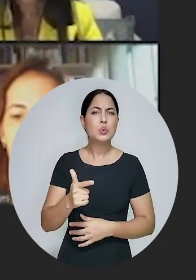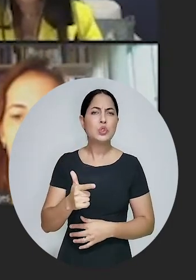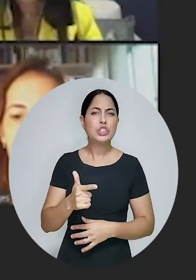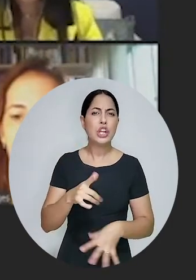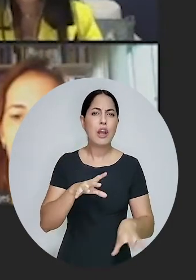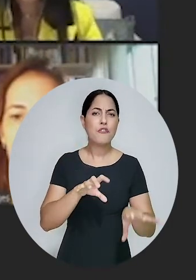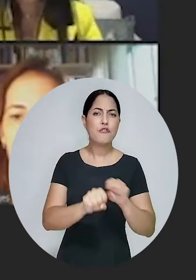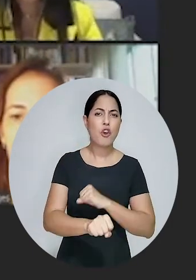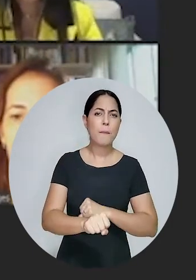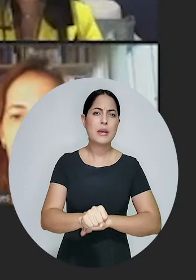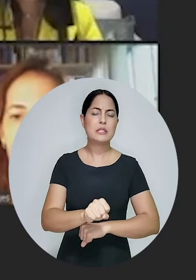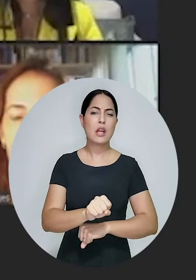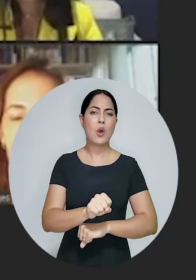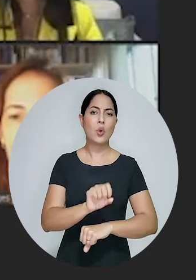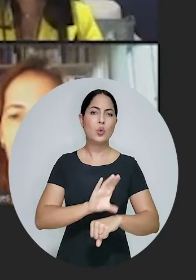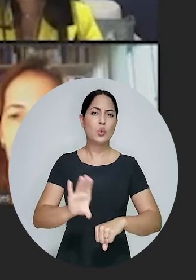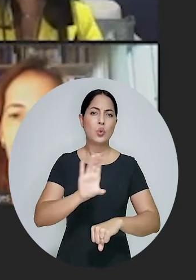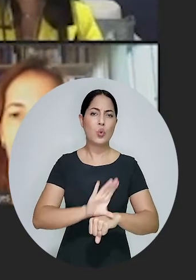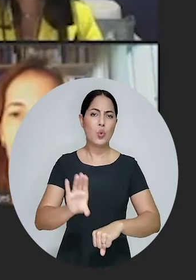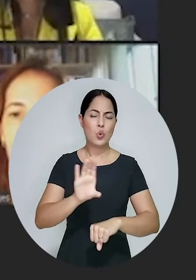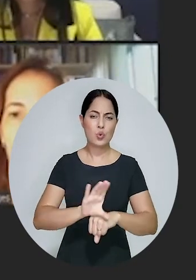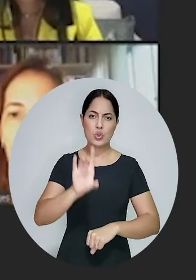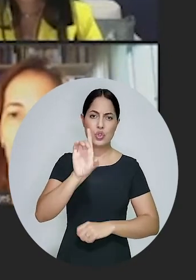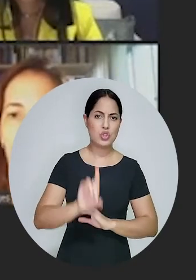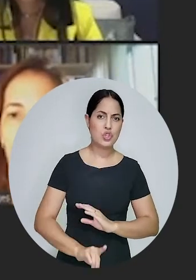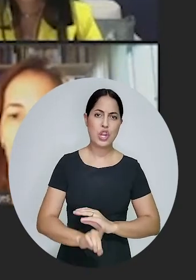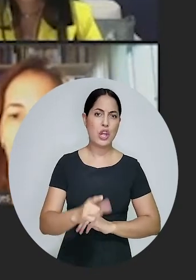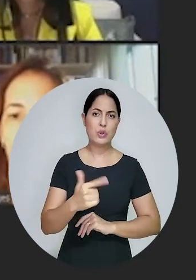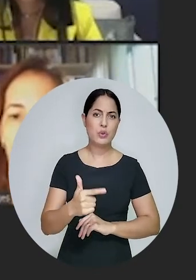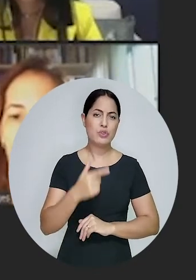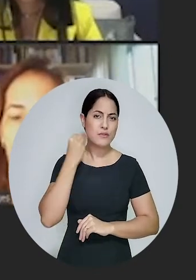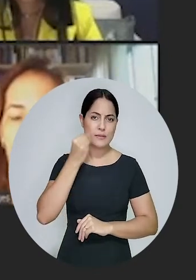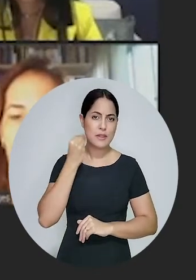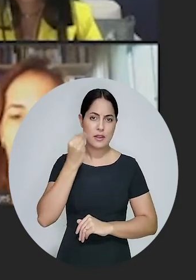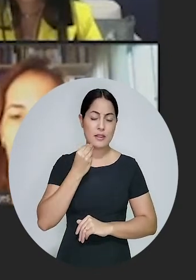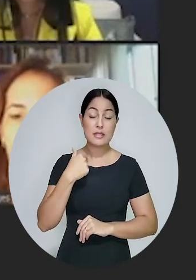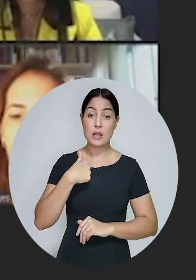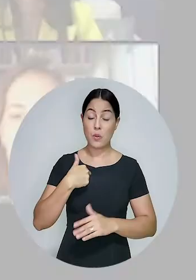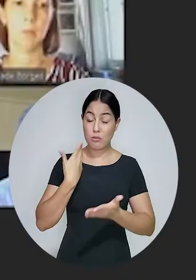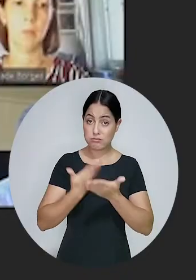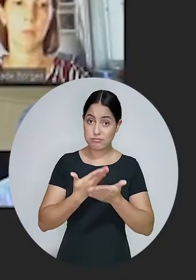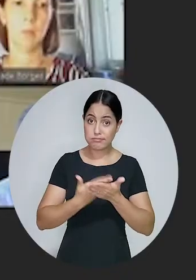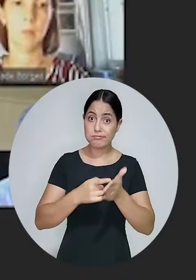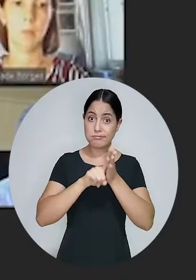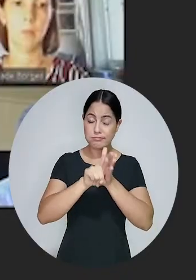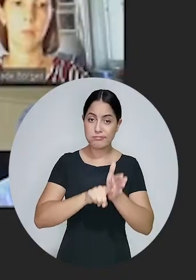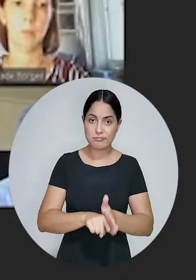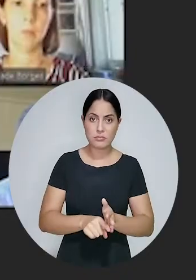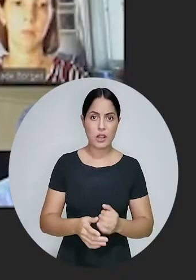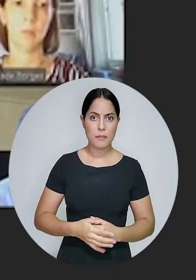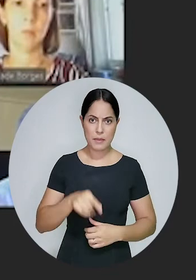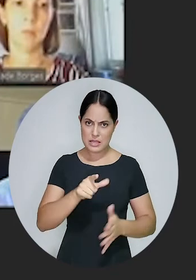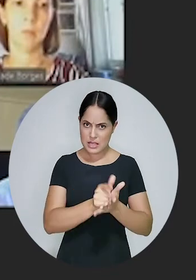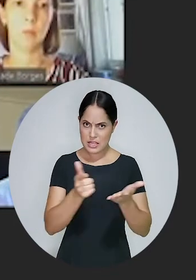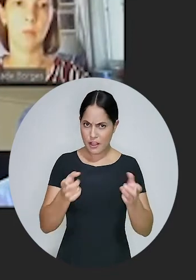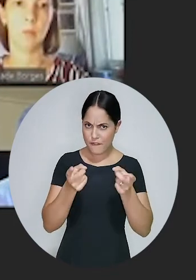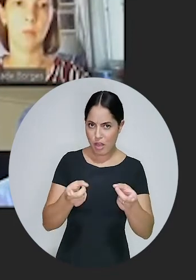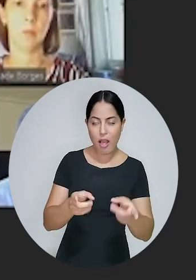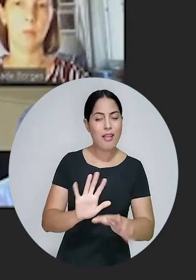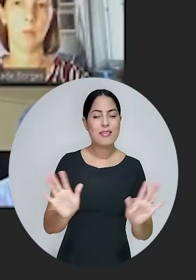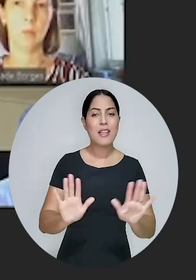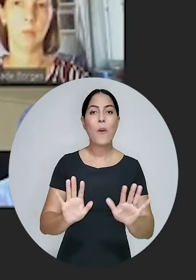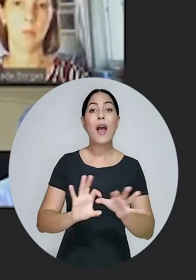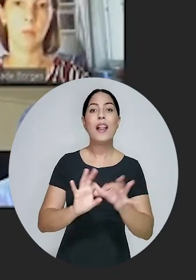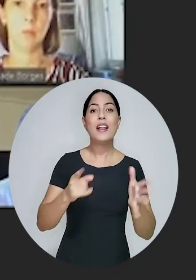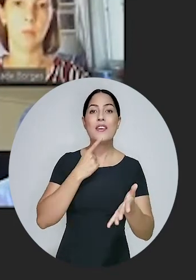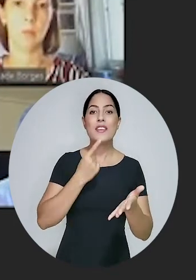da graduação, que eu precisava estudar mais, porque ela exigia de mim muito mais do que um conhecimento sobre a lei. Então, o livro não será vendido, então, para ter acesso ao livro é muito